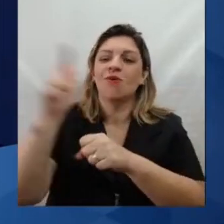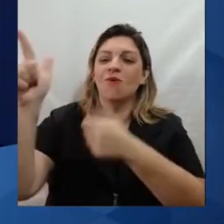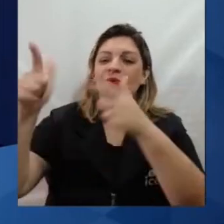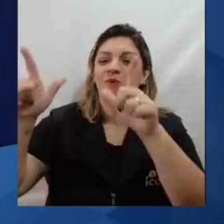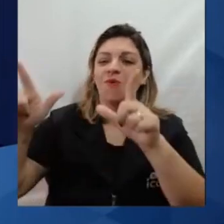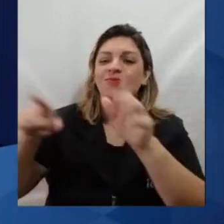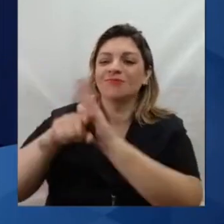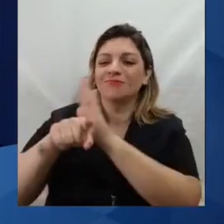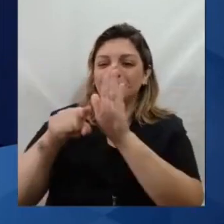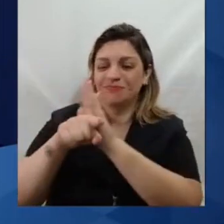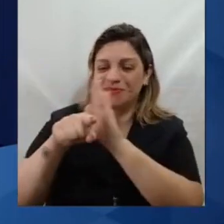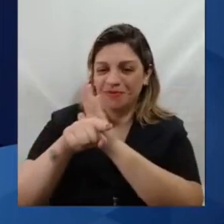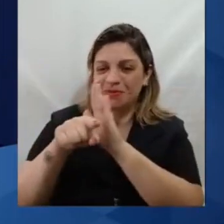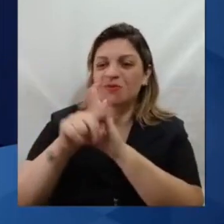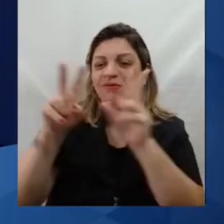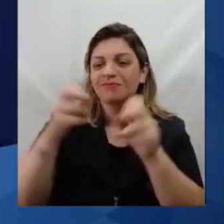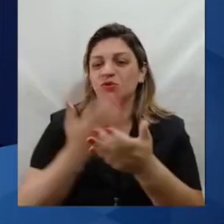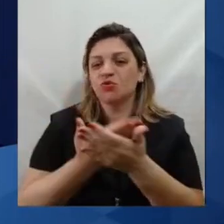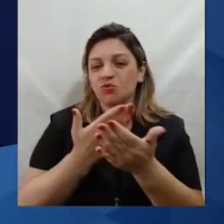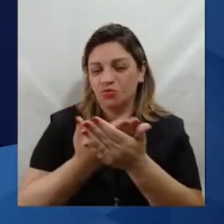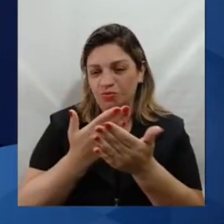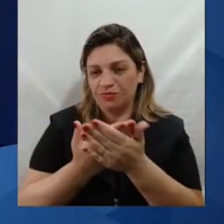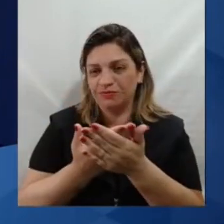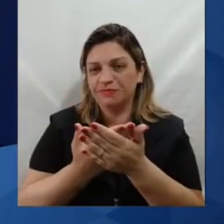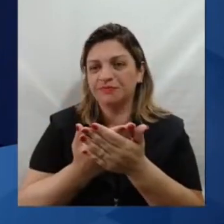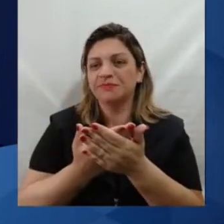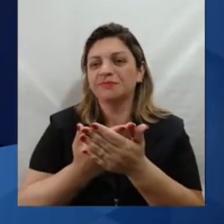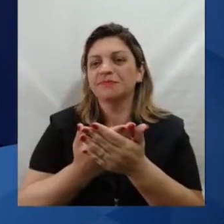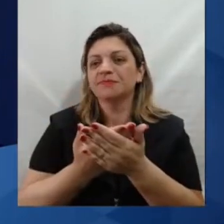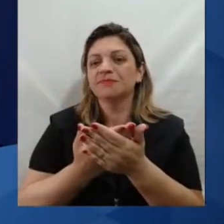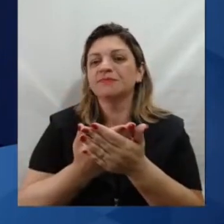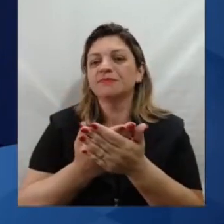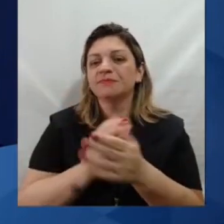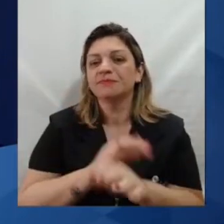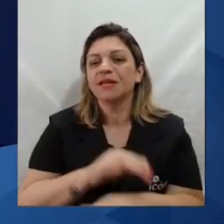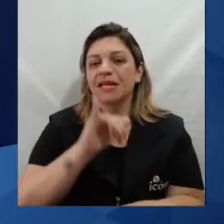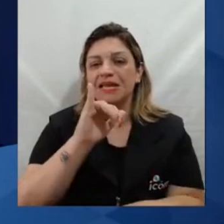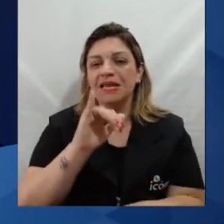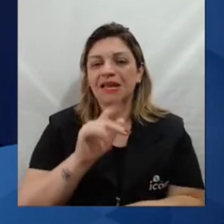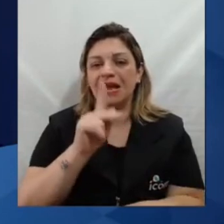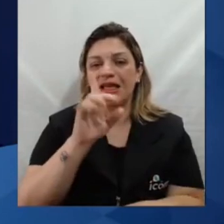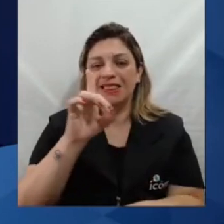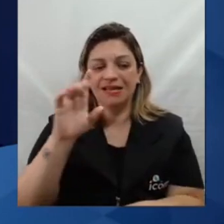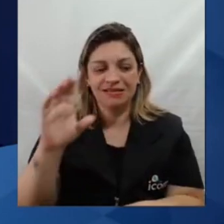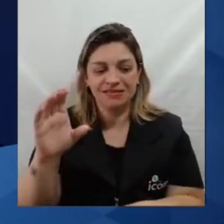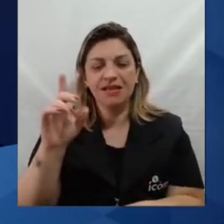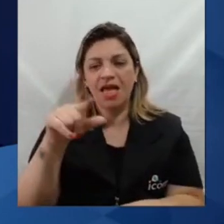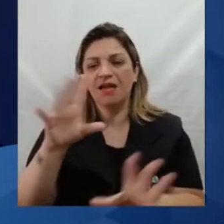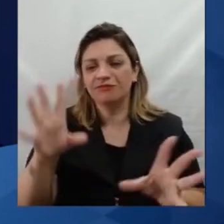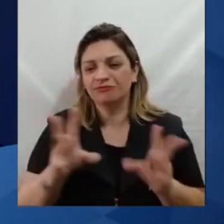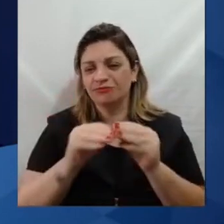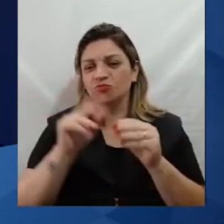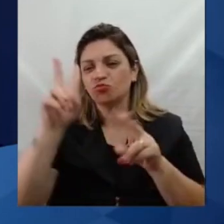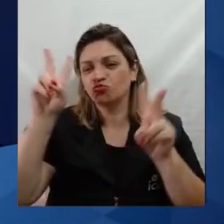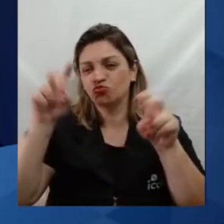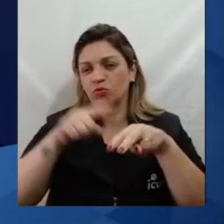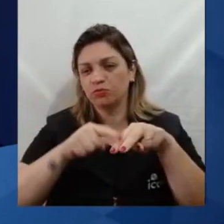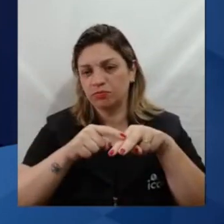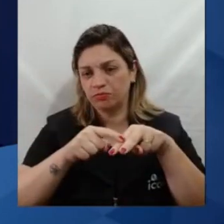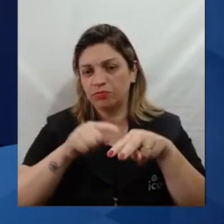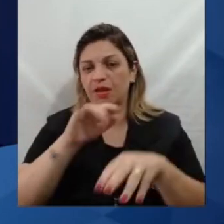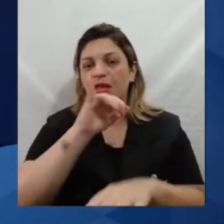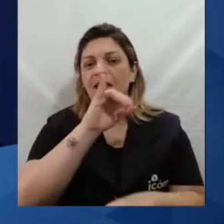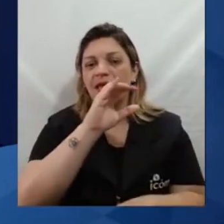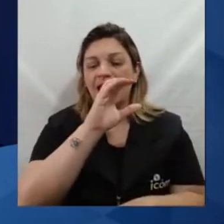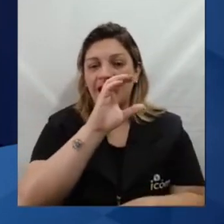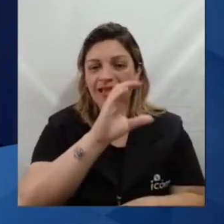estudo, que foi a escala analógica da dor, o IKDC, que é um questionário simplificado para o joelho, e o SF36, que é um questionário geral